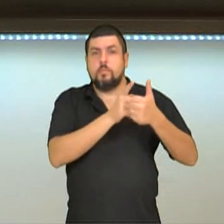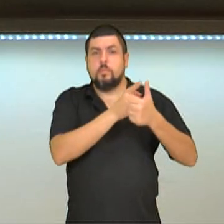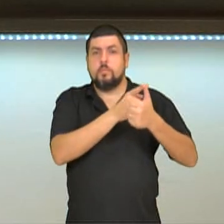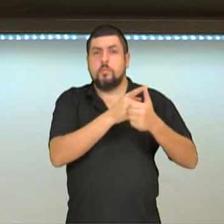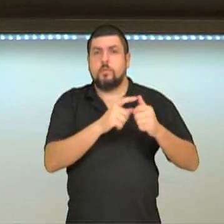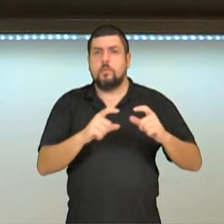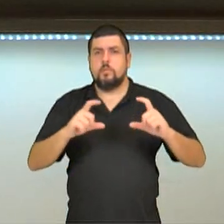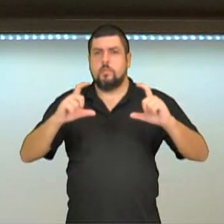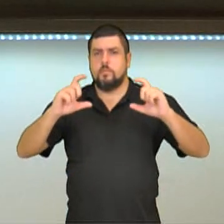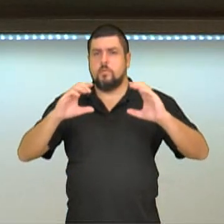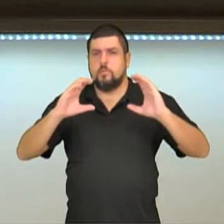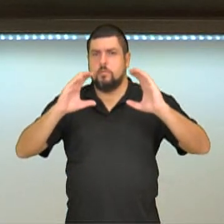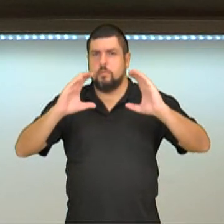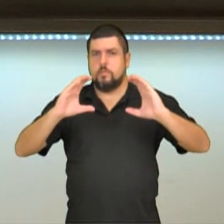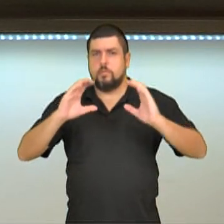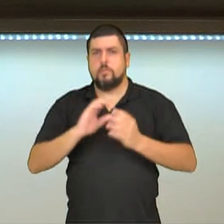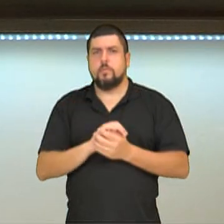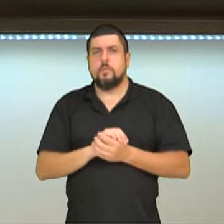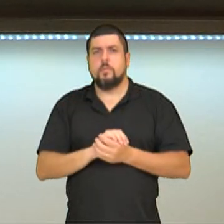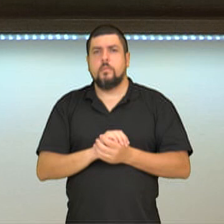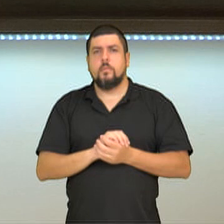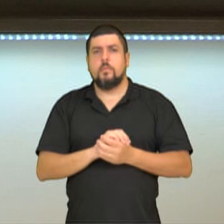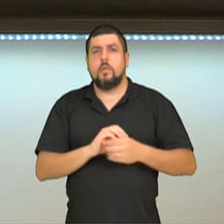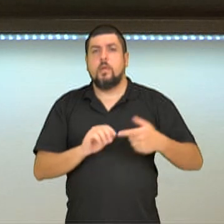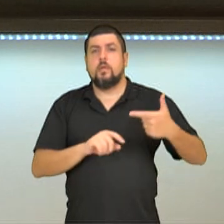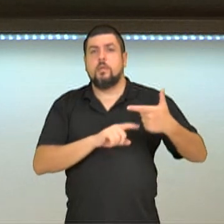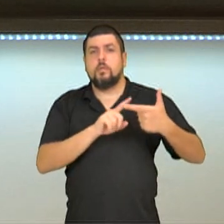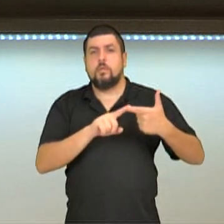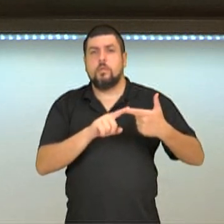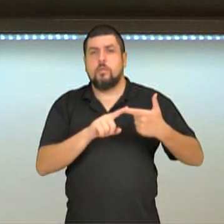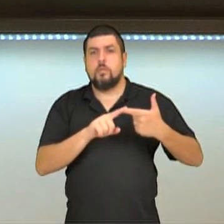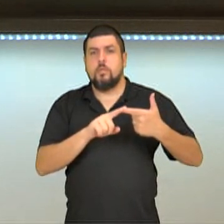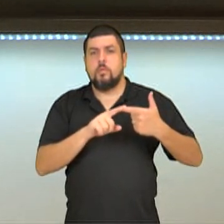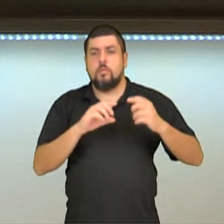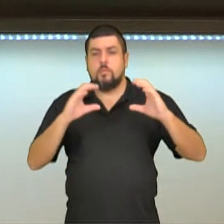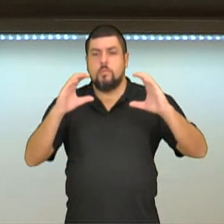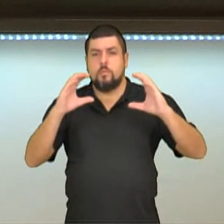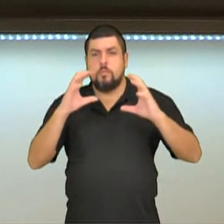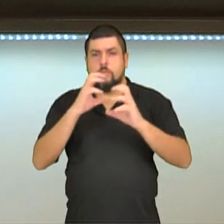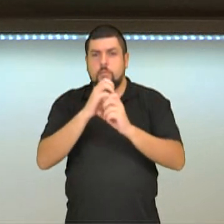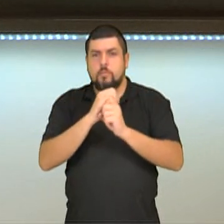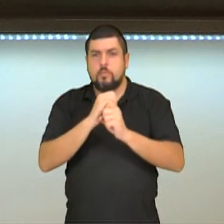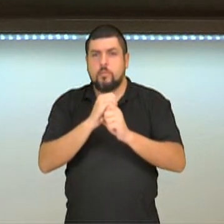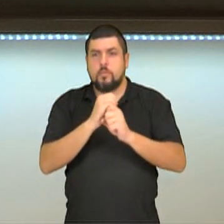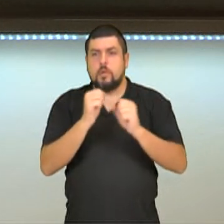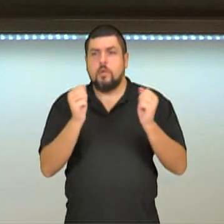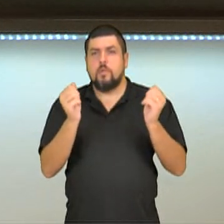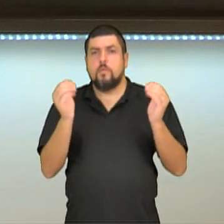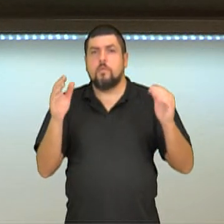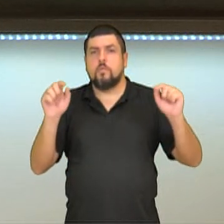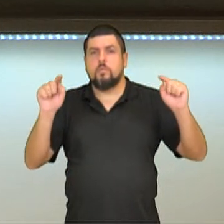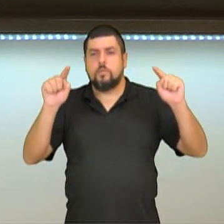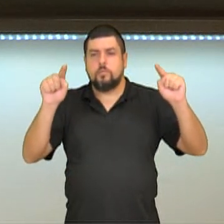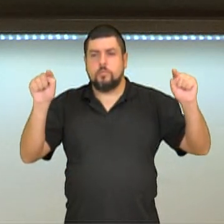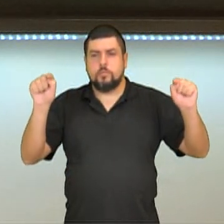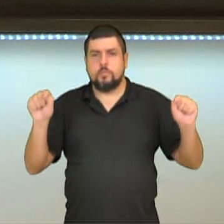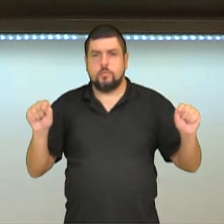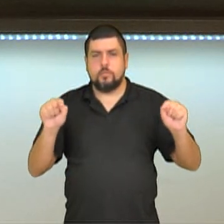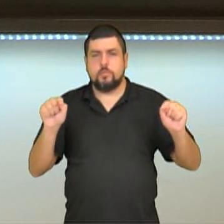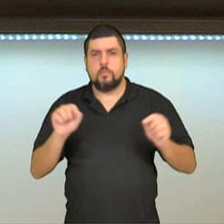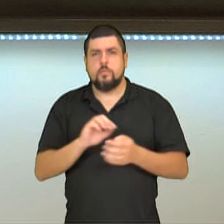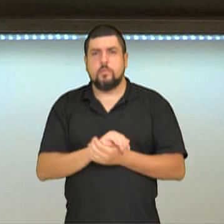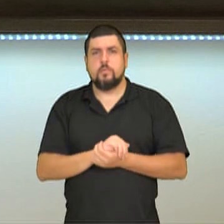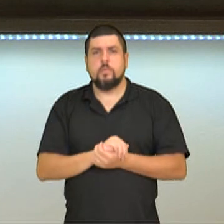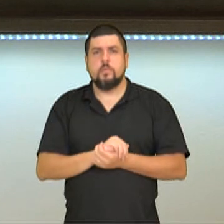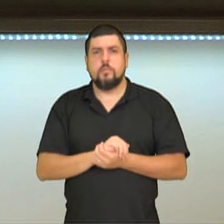parênteses, certo? Depois eu vou olhar os colchetes, os sinais de associação. Mas e as operações? O que eu vou